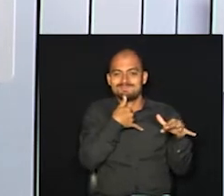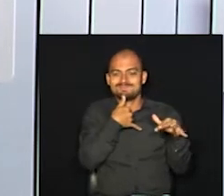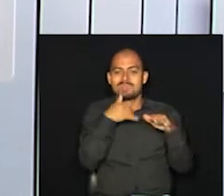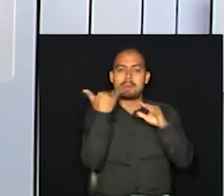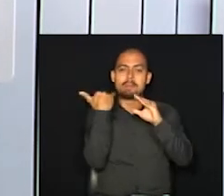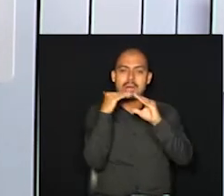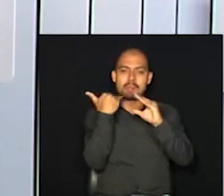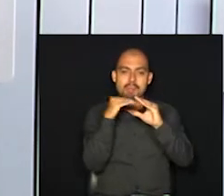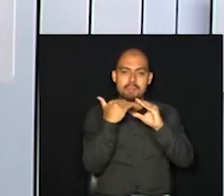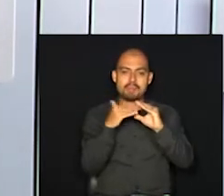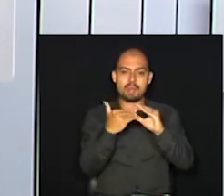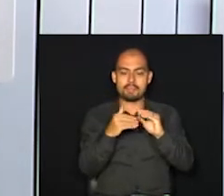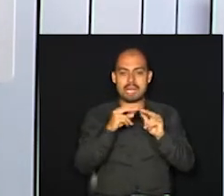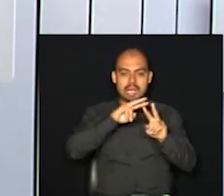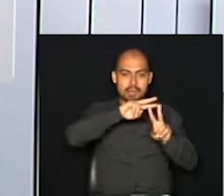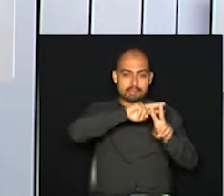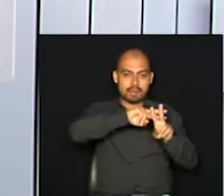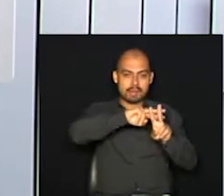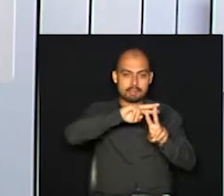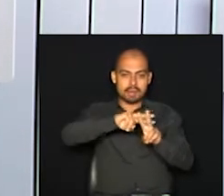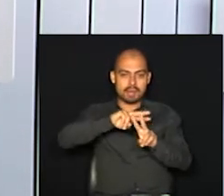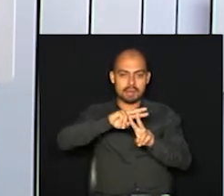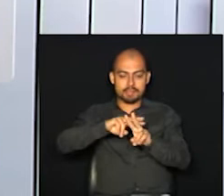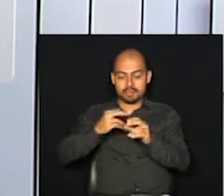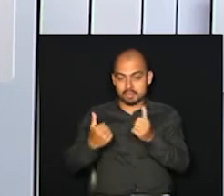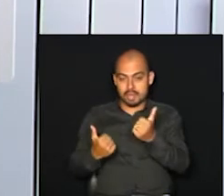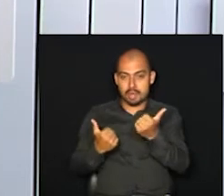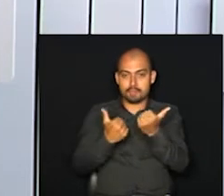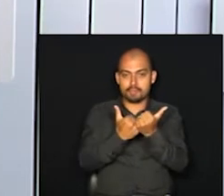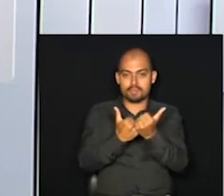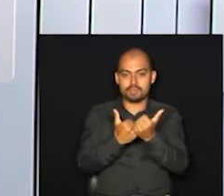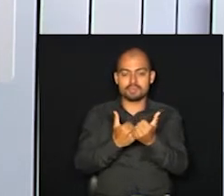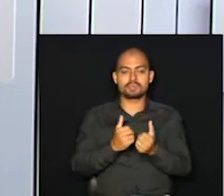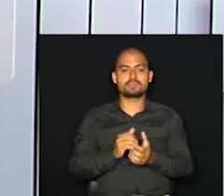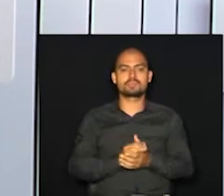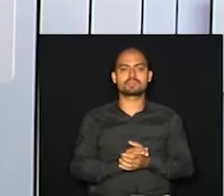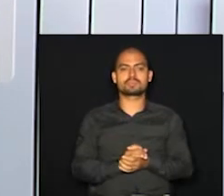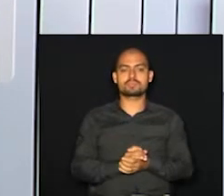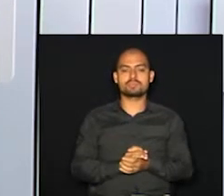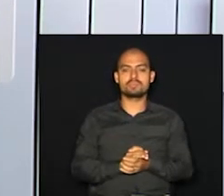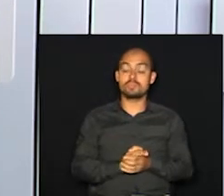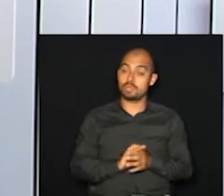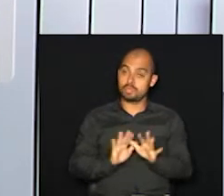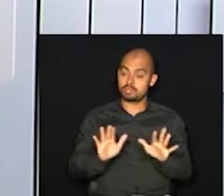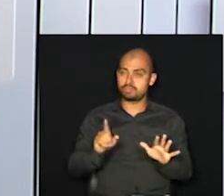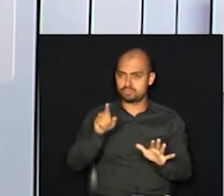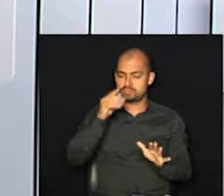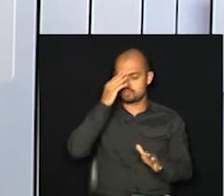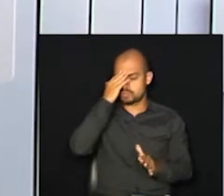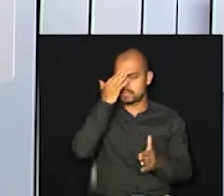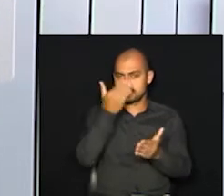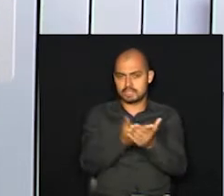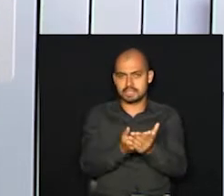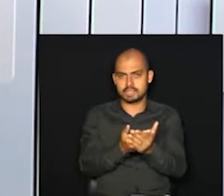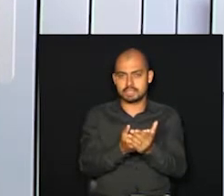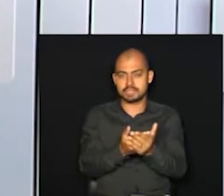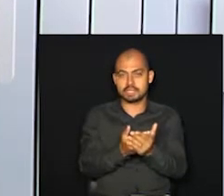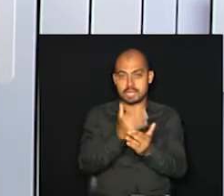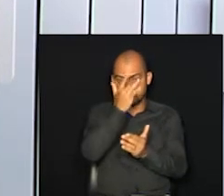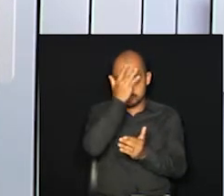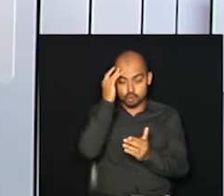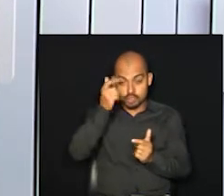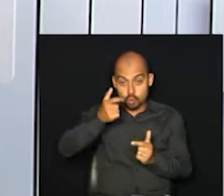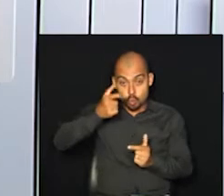de hashtags de apoio. Até que ponto você acredita que as pessoas estão tendo consciência de